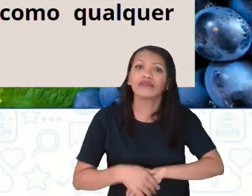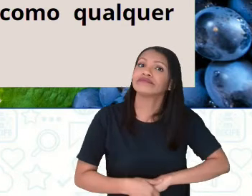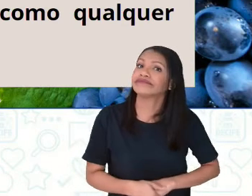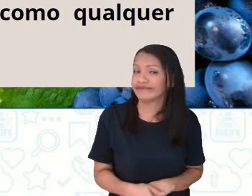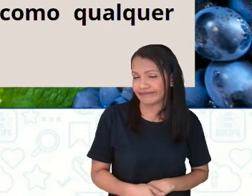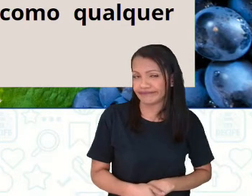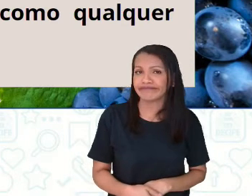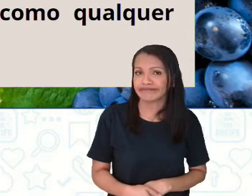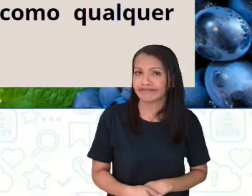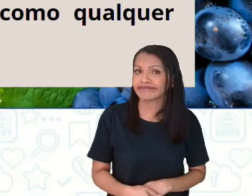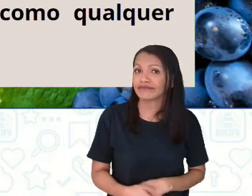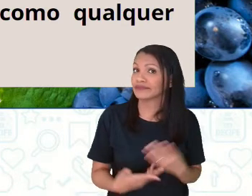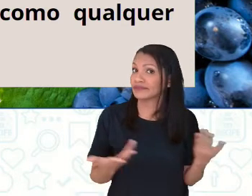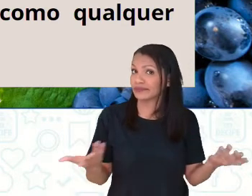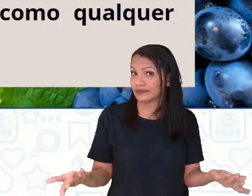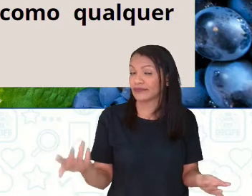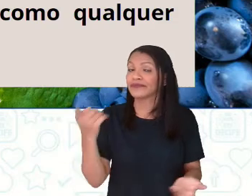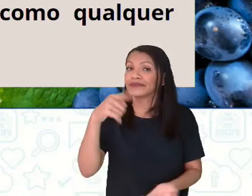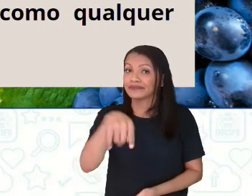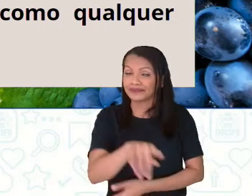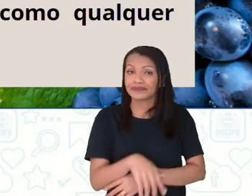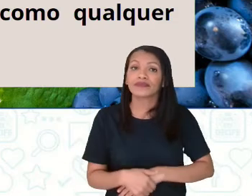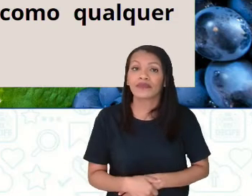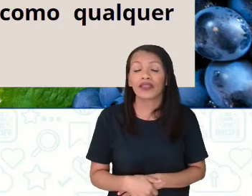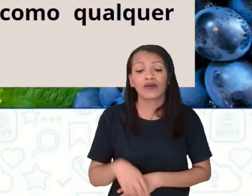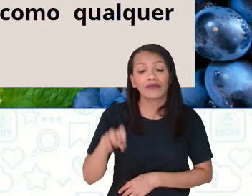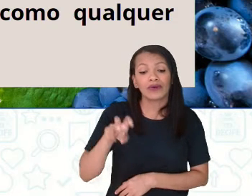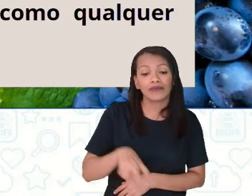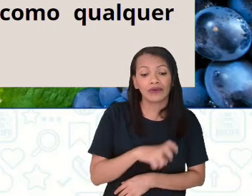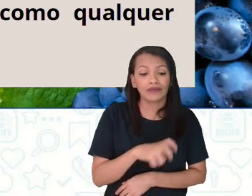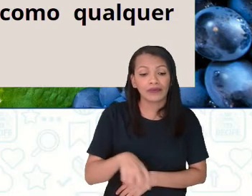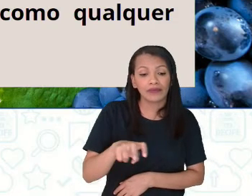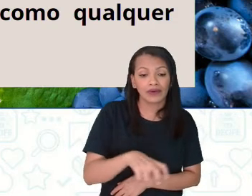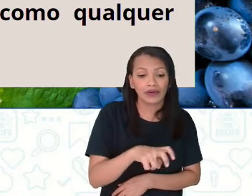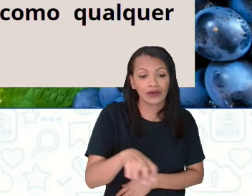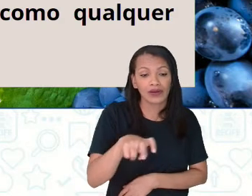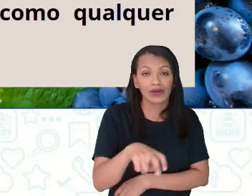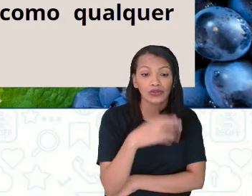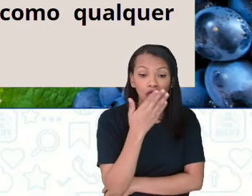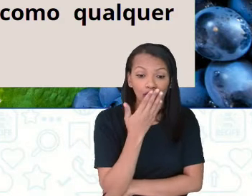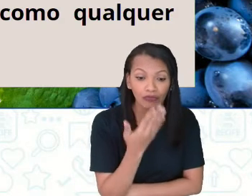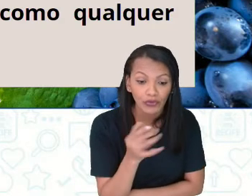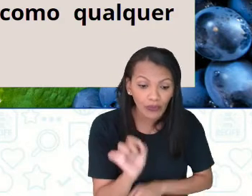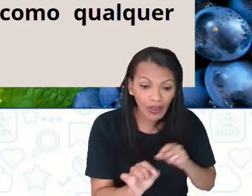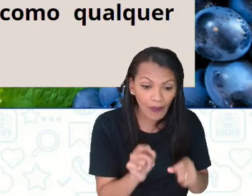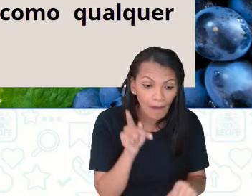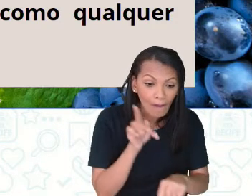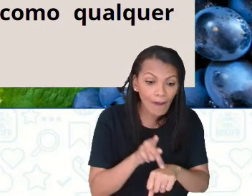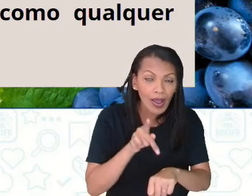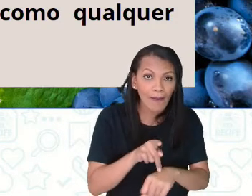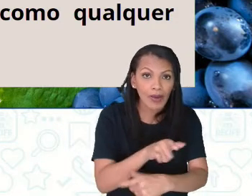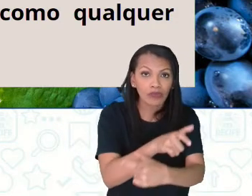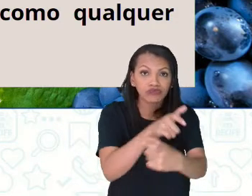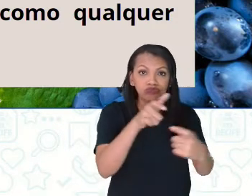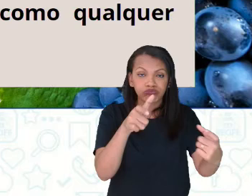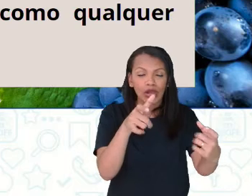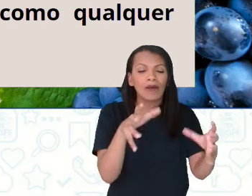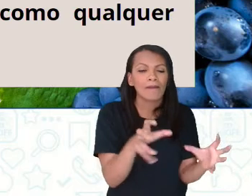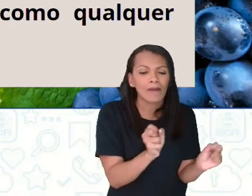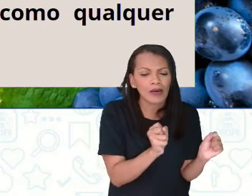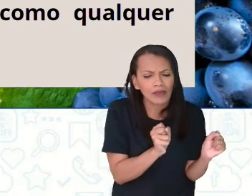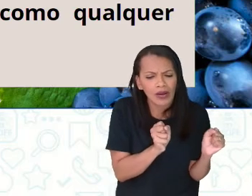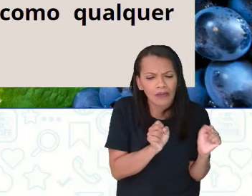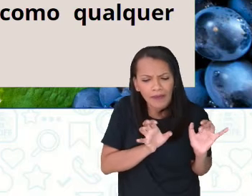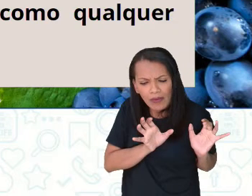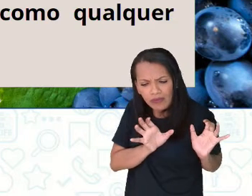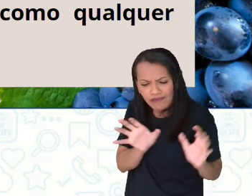desdém. E foi descendo com cuidado quando viu à sua frente uma pedra enorme. Com esforço, empurrou a